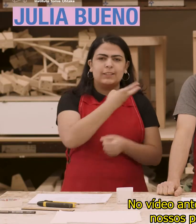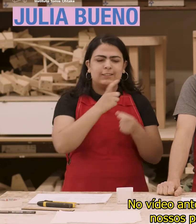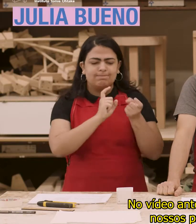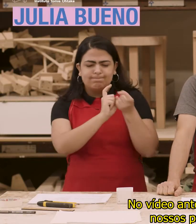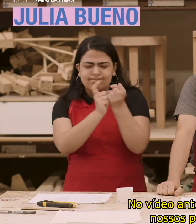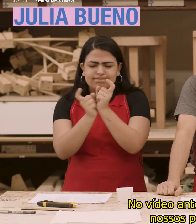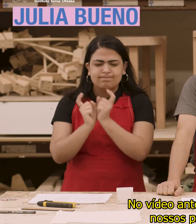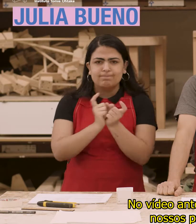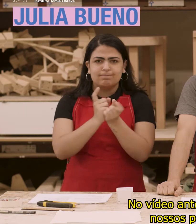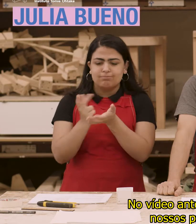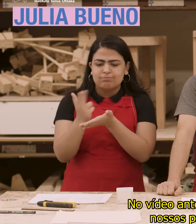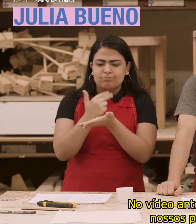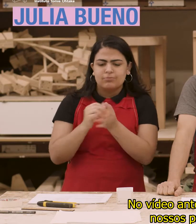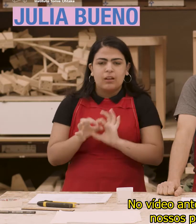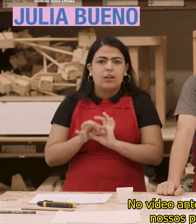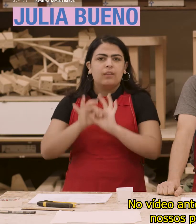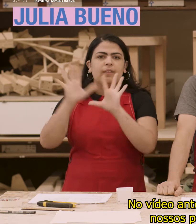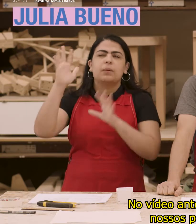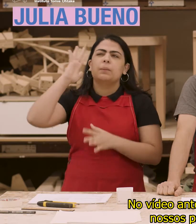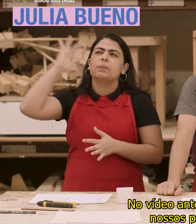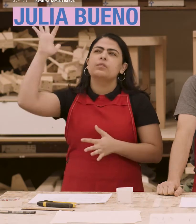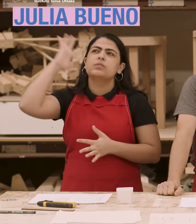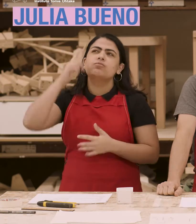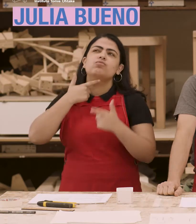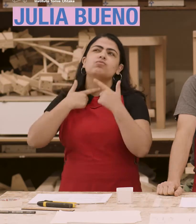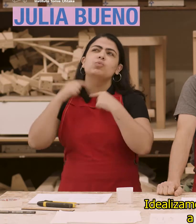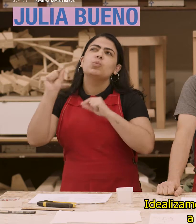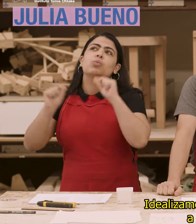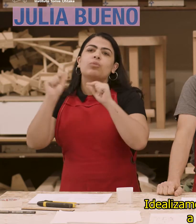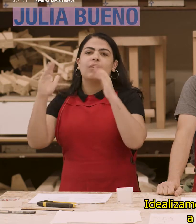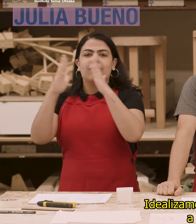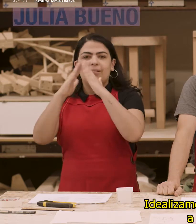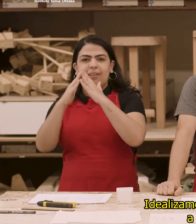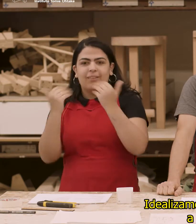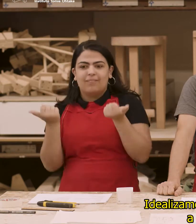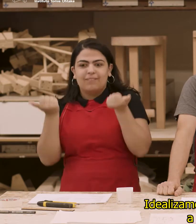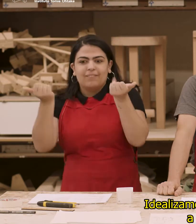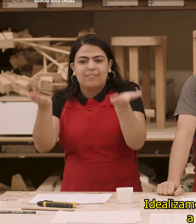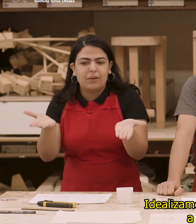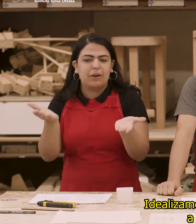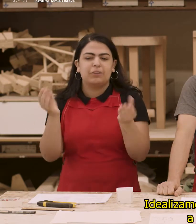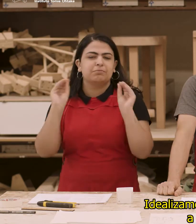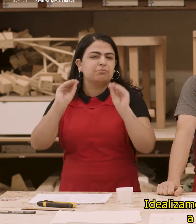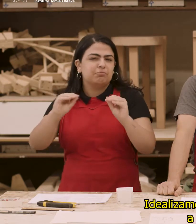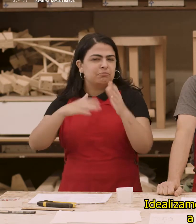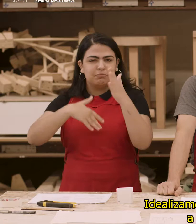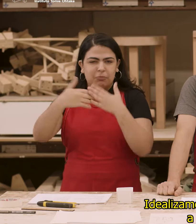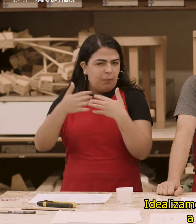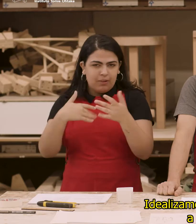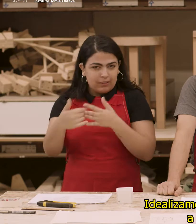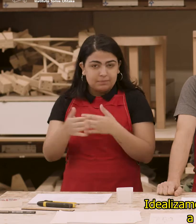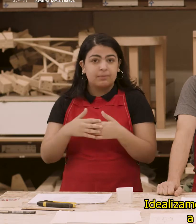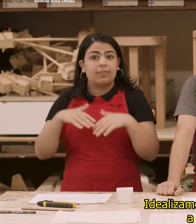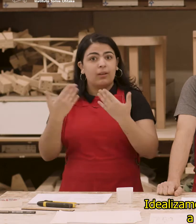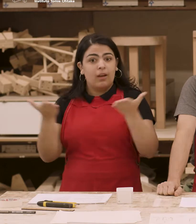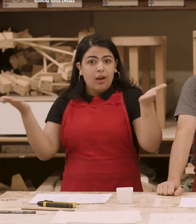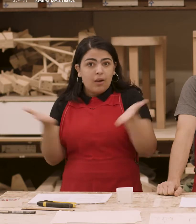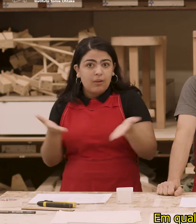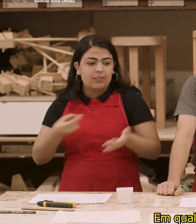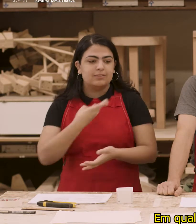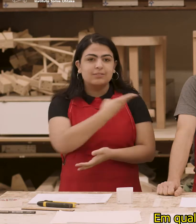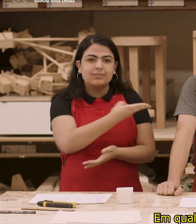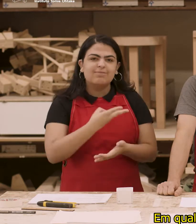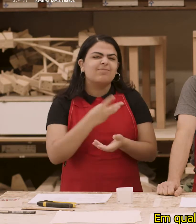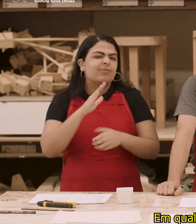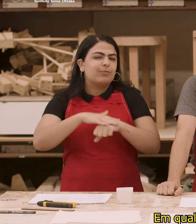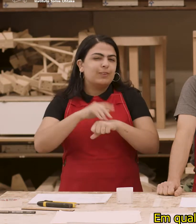anterior, nós compartilhamos nossos projetos em desenhos. Idealizamos primeiro como seria a nossa criação,